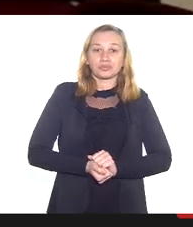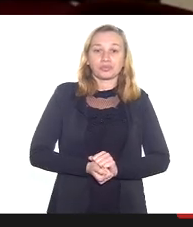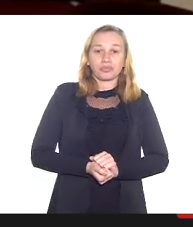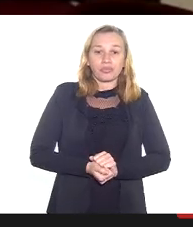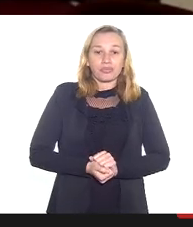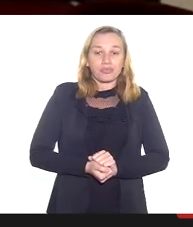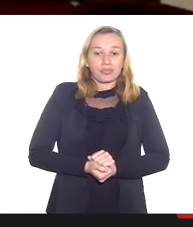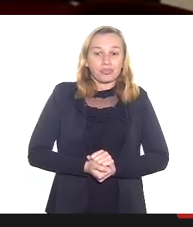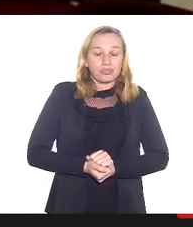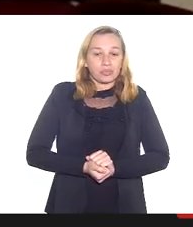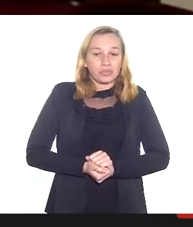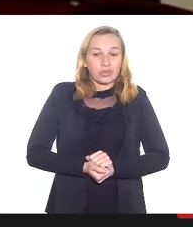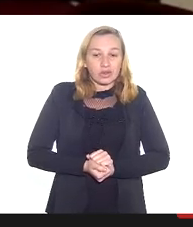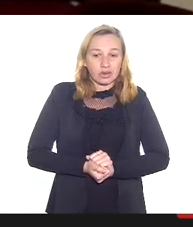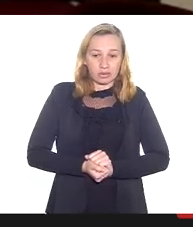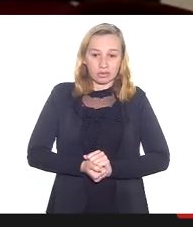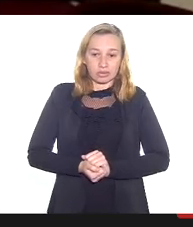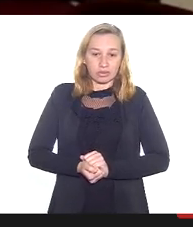E